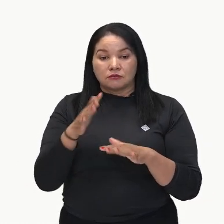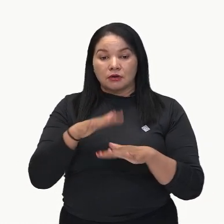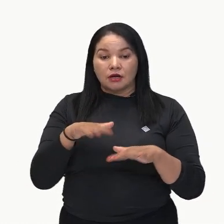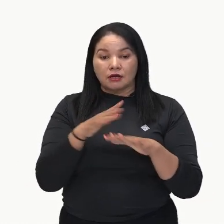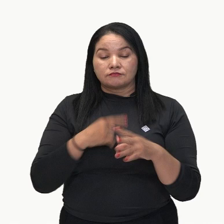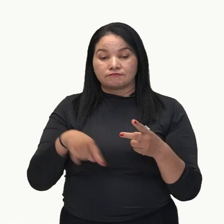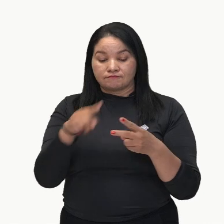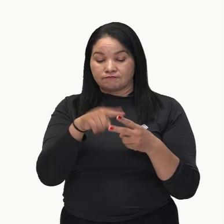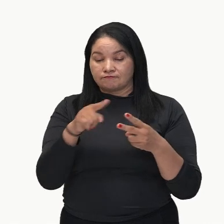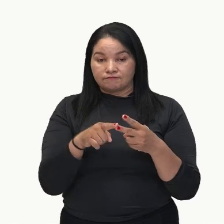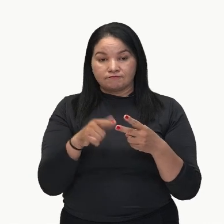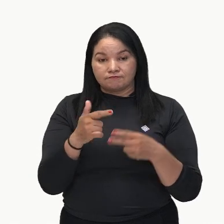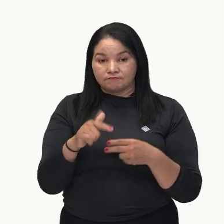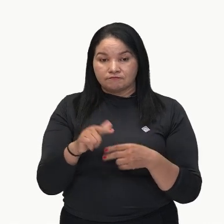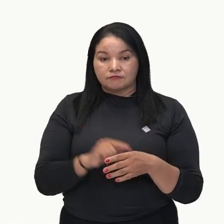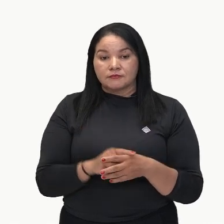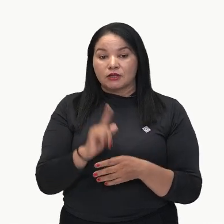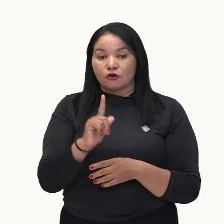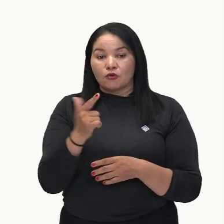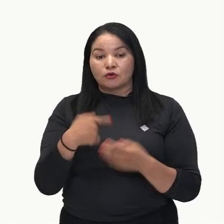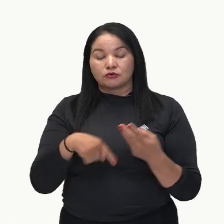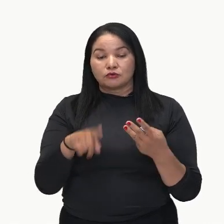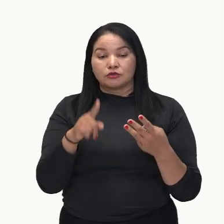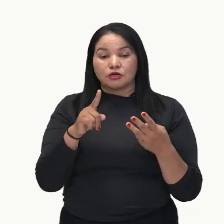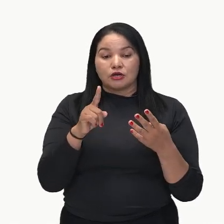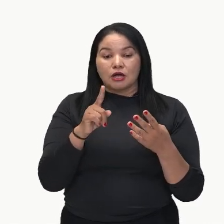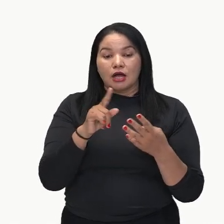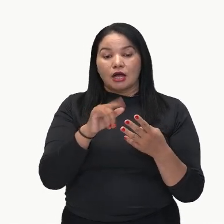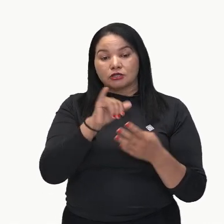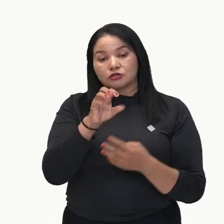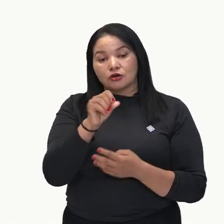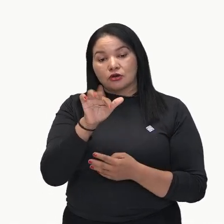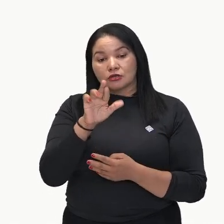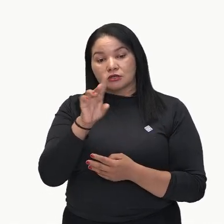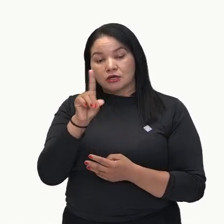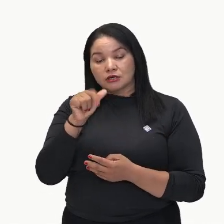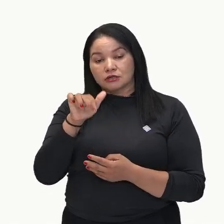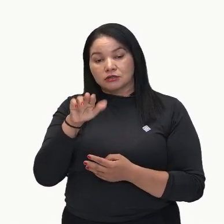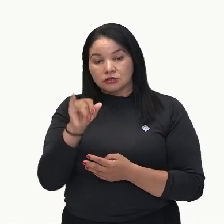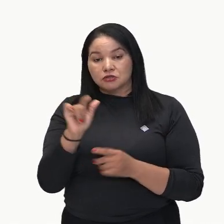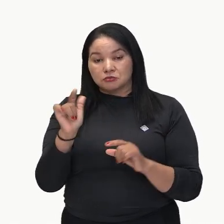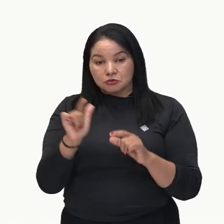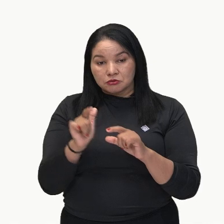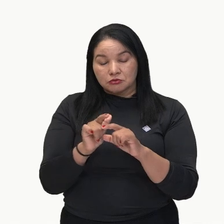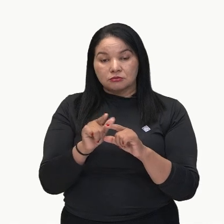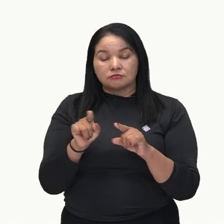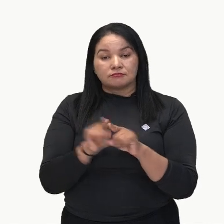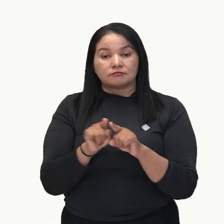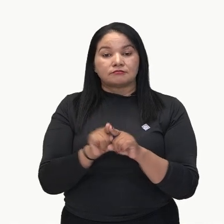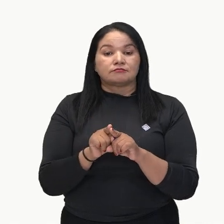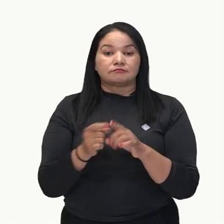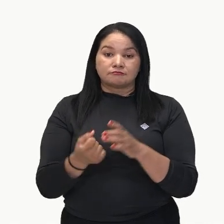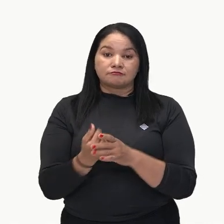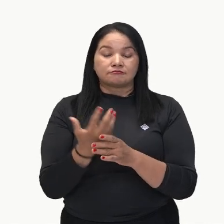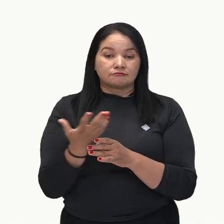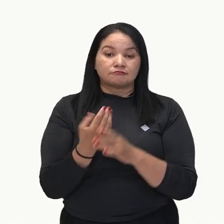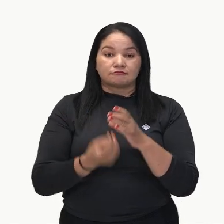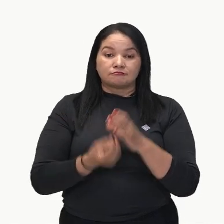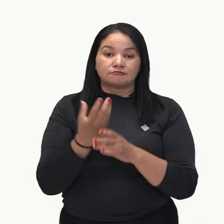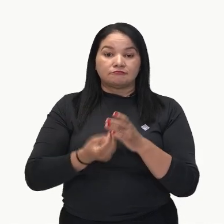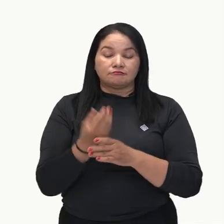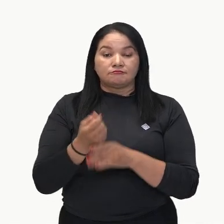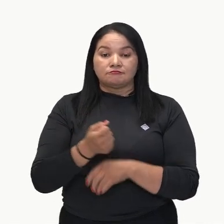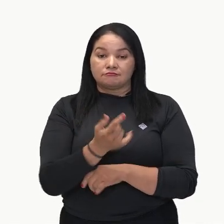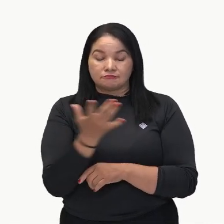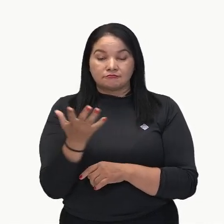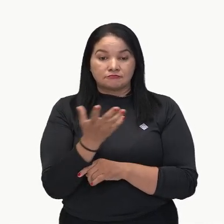Afeganistão, a Jordânia, que acaba diminuindo bastante, né? Então, são áreas realmente que a produção, às vezes,